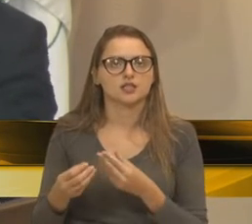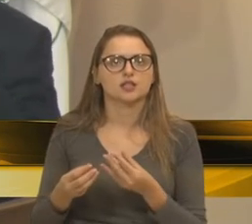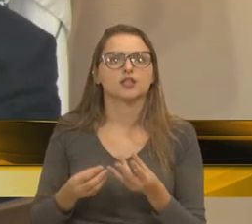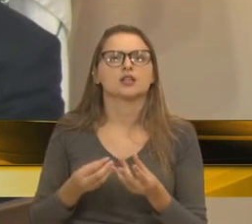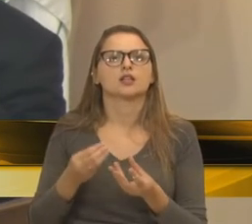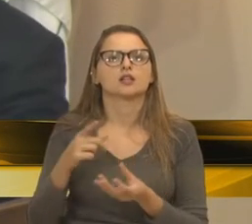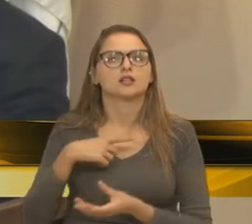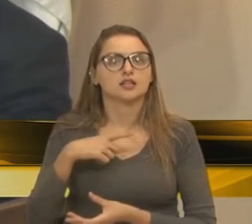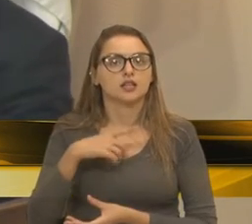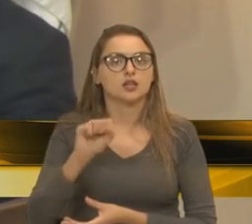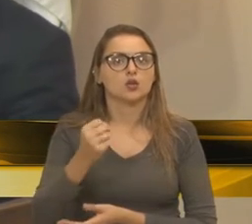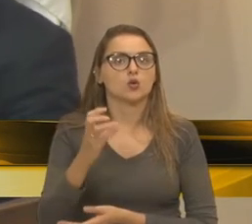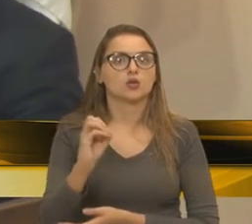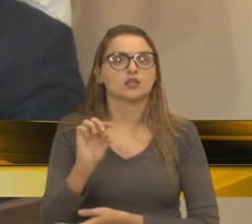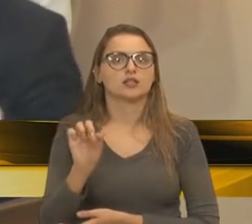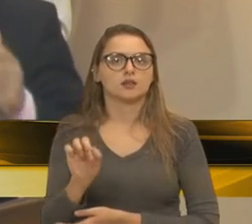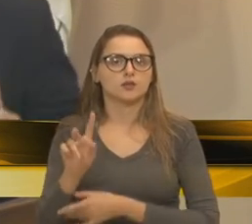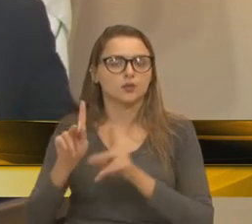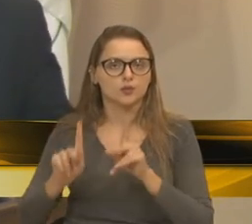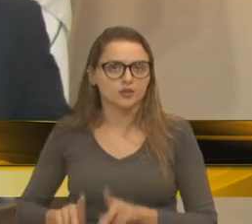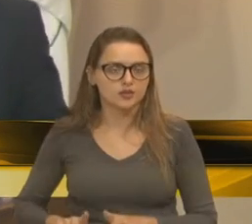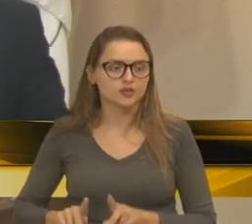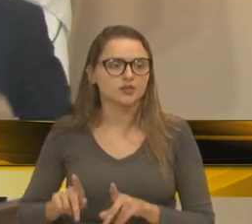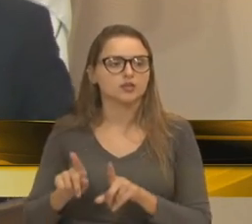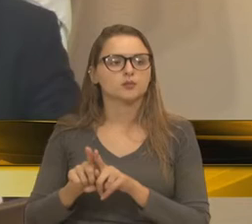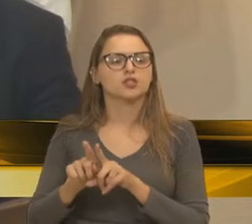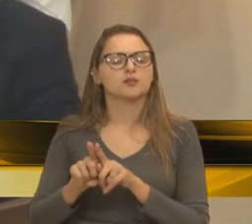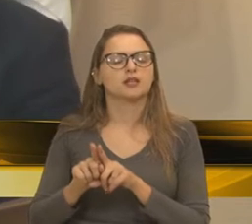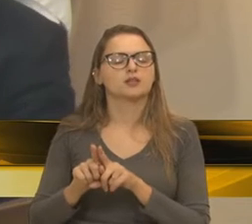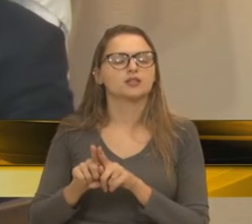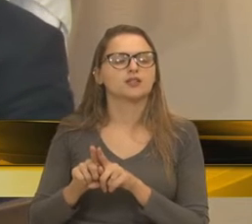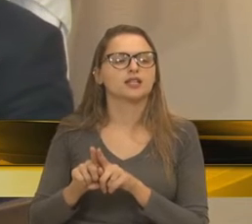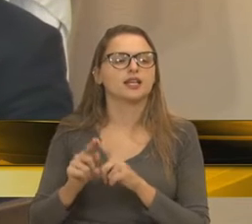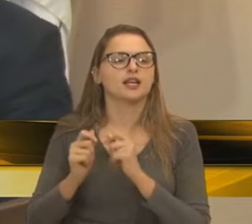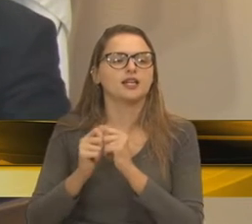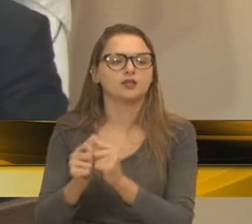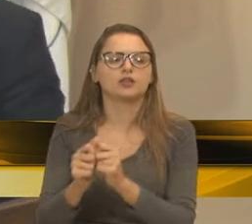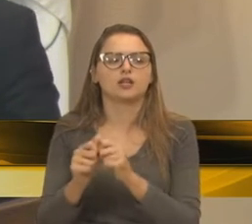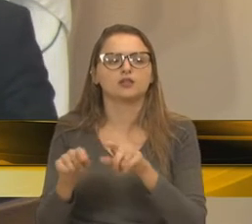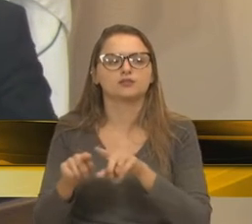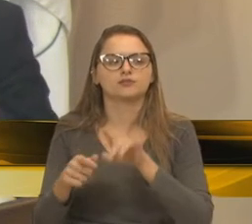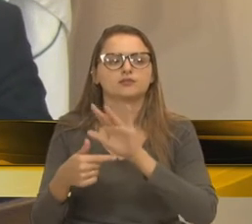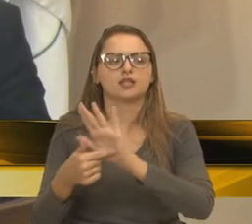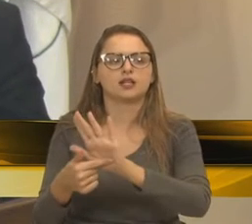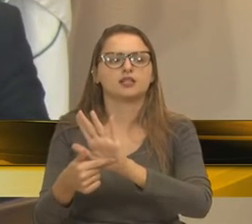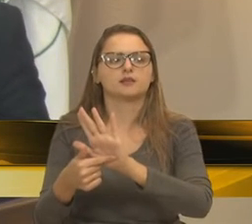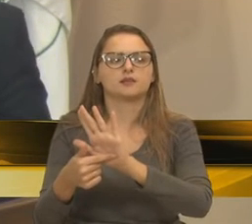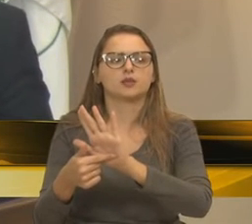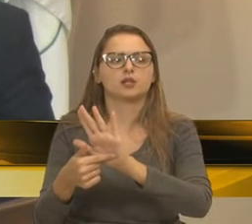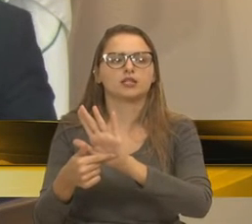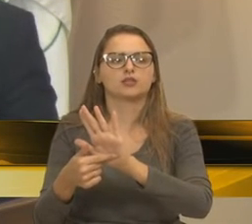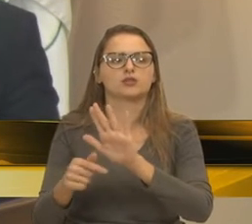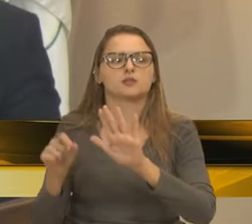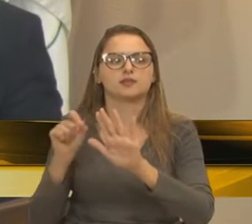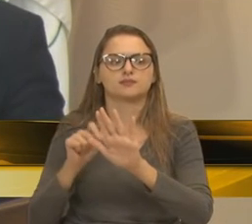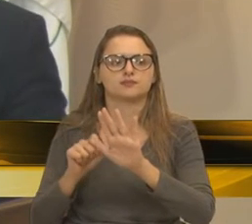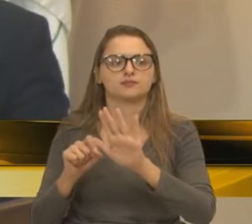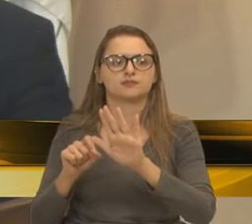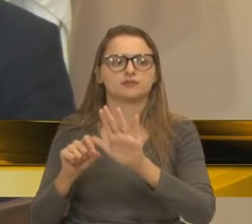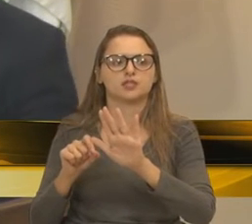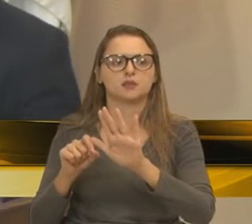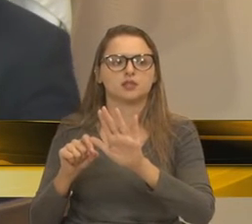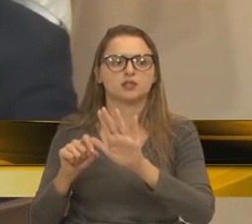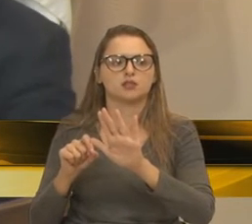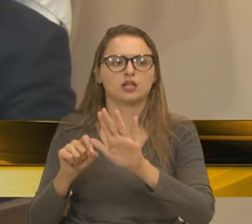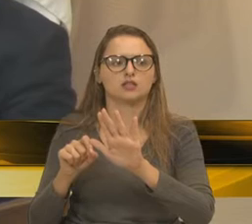São 80 mil pessoas que moram nessa região. Quantos jovens estão dentro de casa? Senhores vereadores, vocês conhecem a realidade de Caxias do Sul.